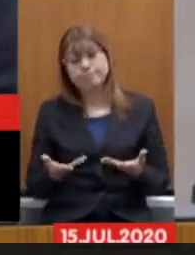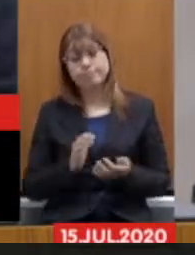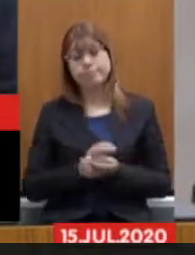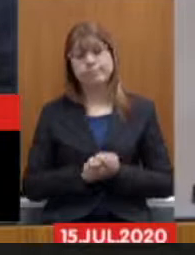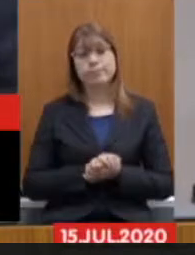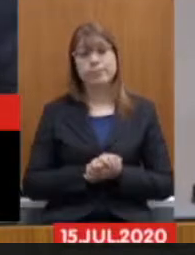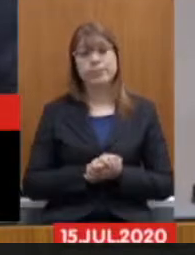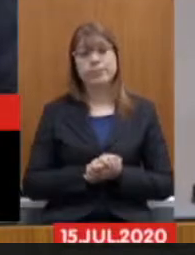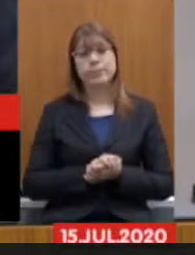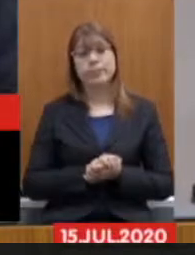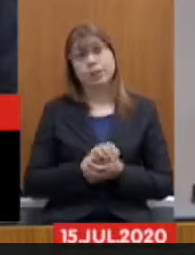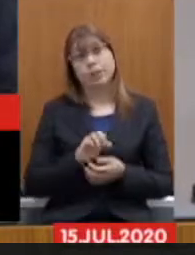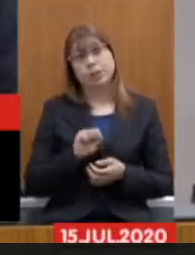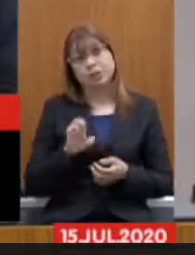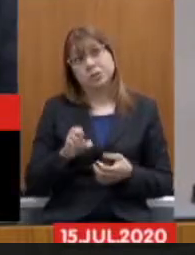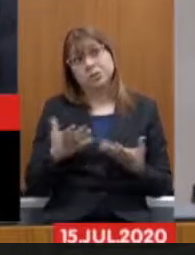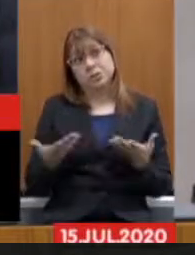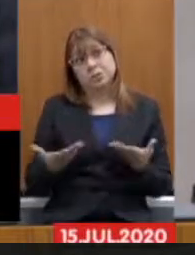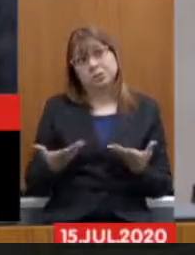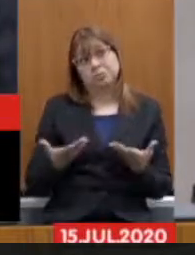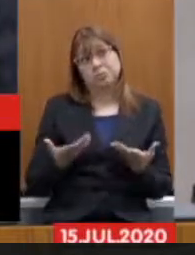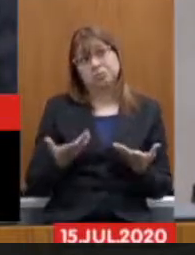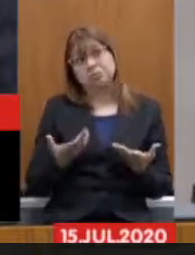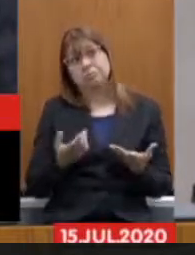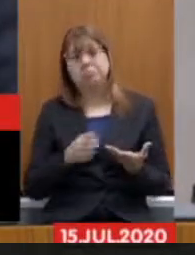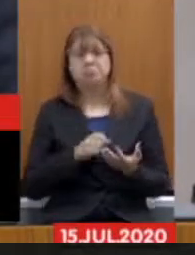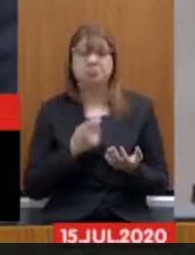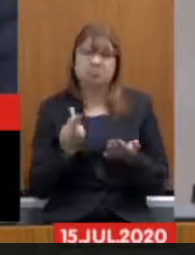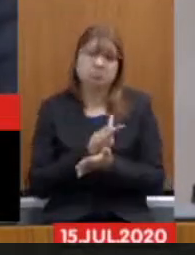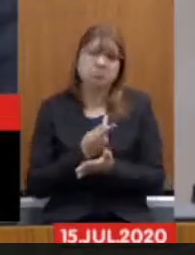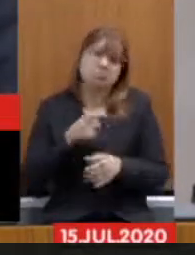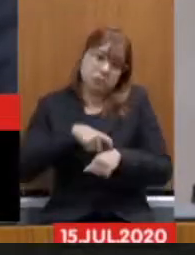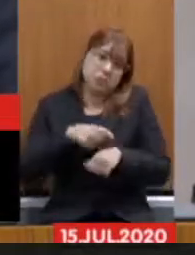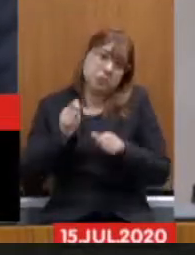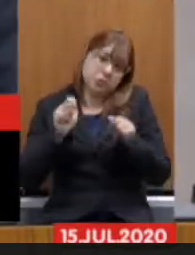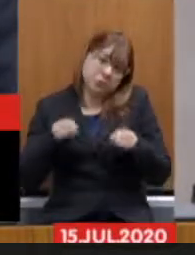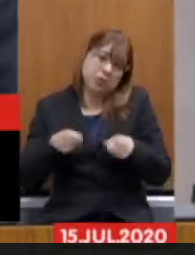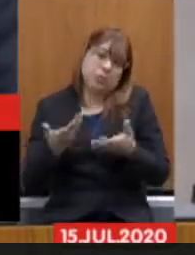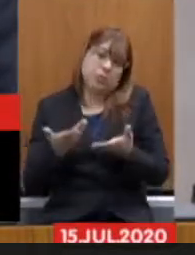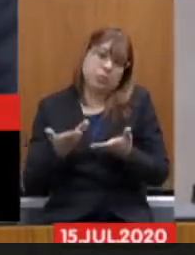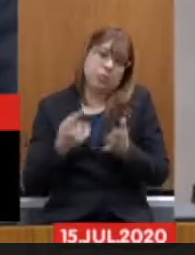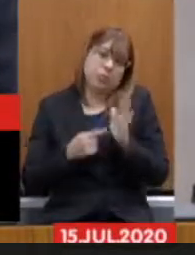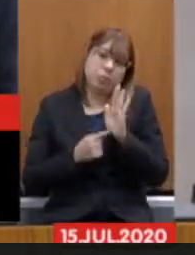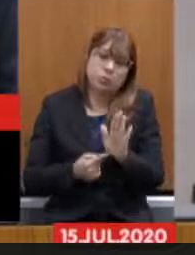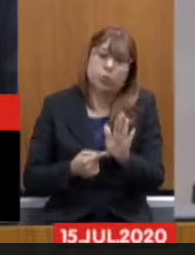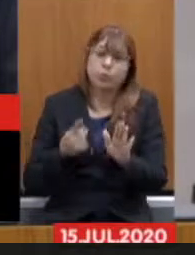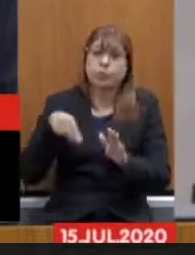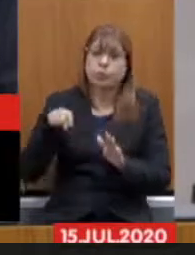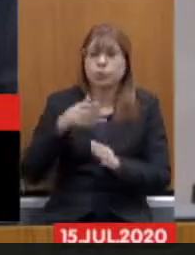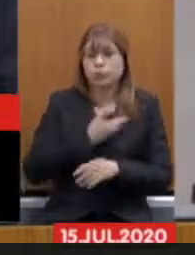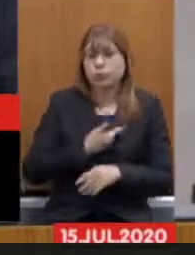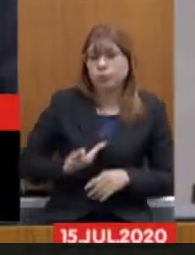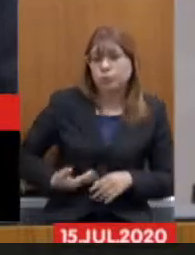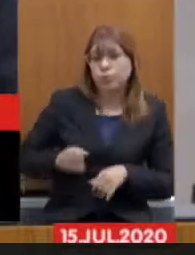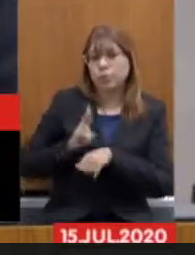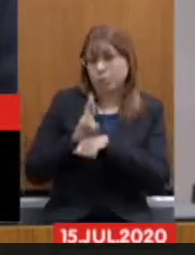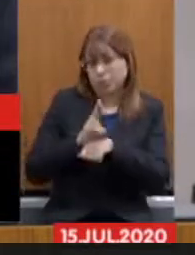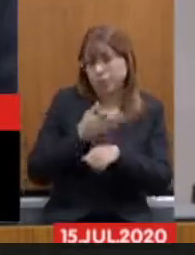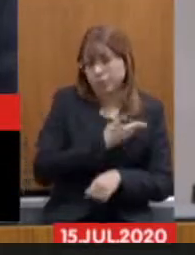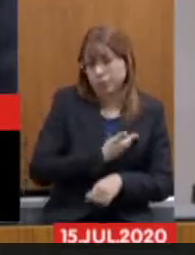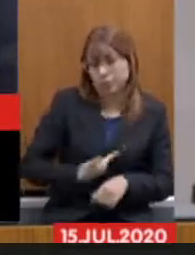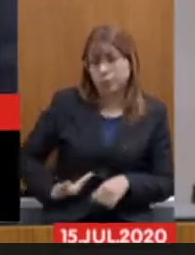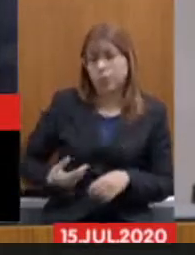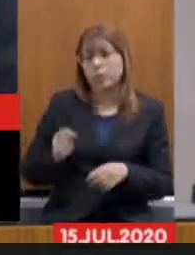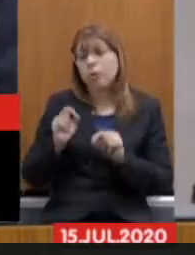se teremos um momento que será entregue aos representantes o governo o governo o que que nós apuramos o que que nós recebemos